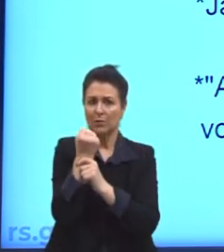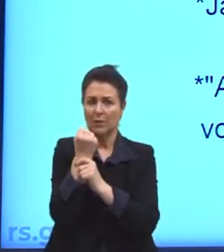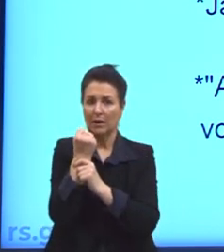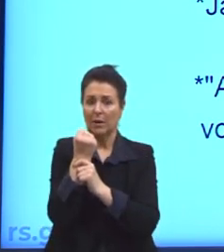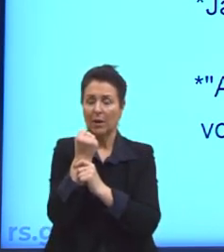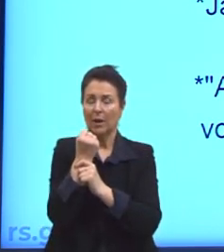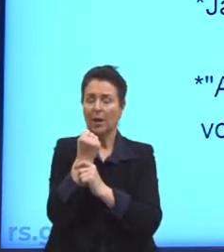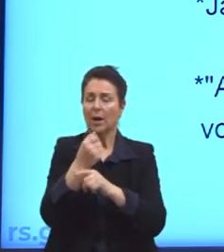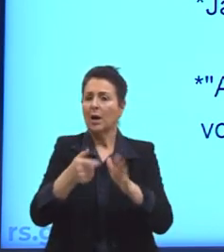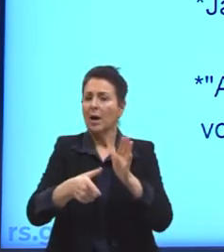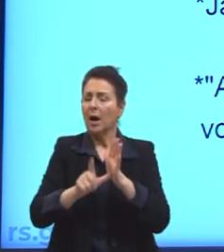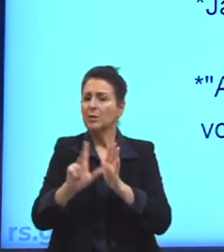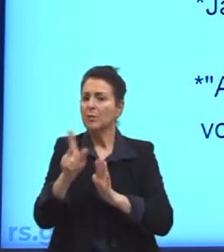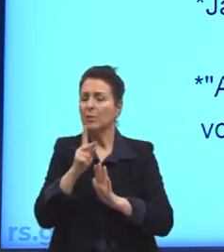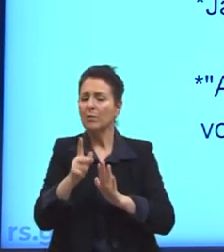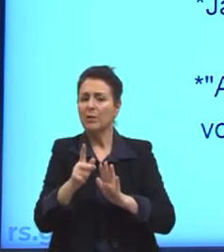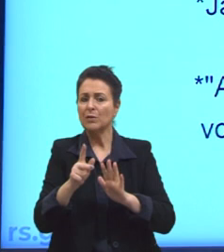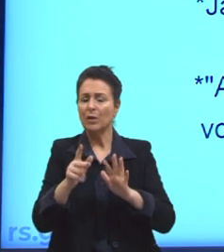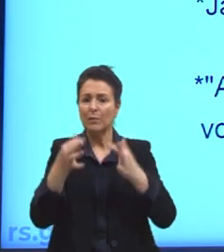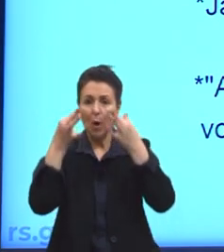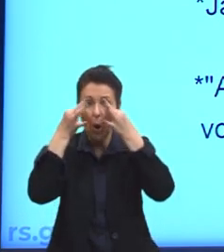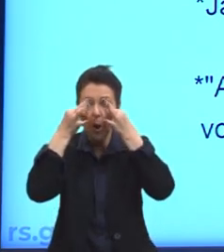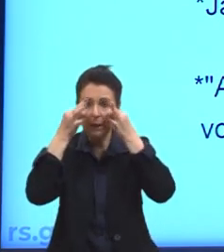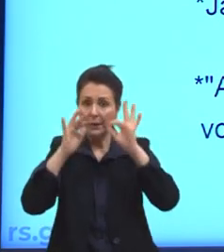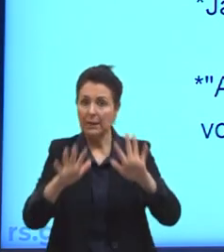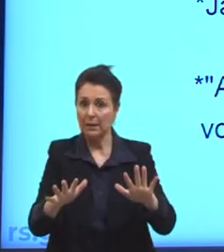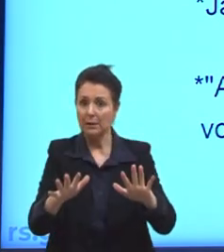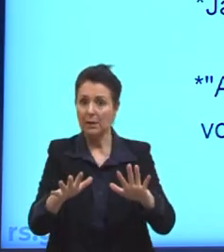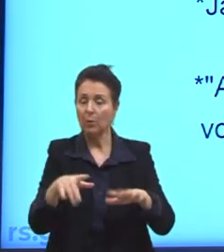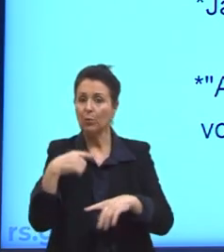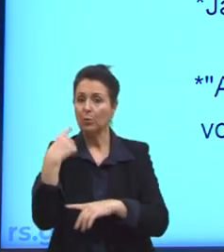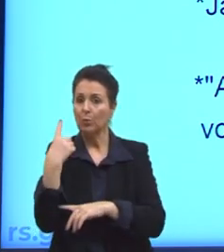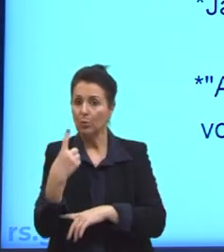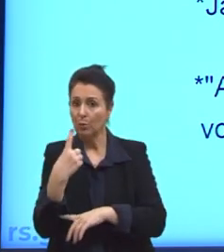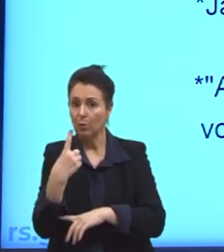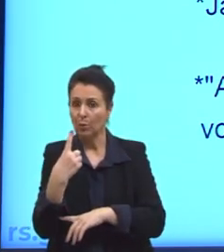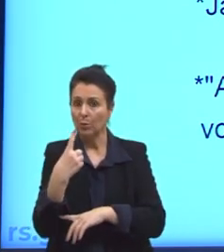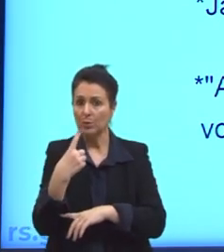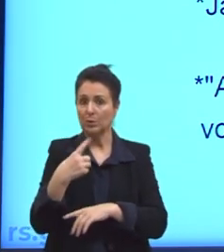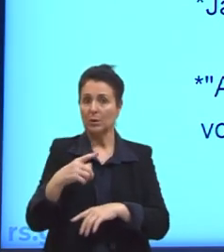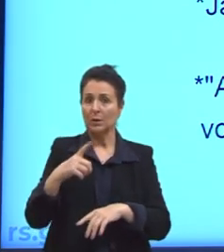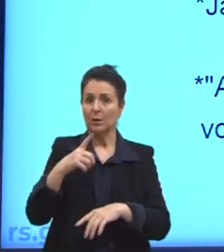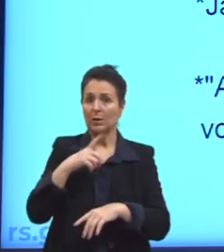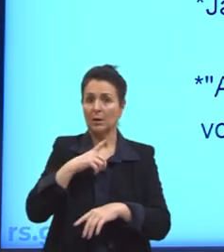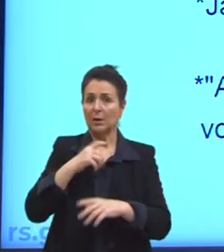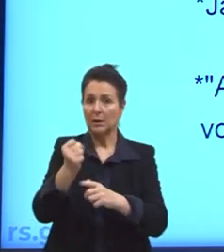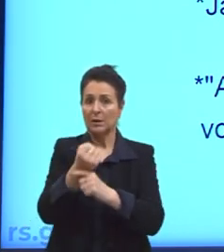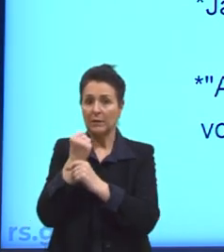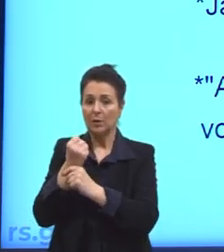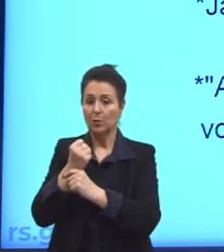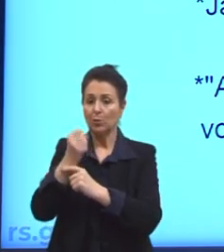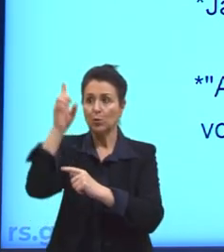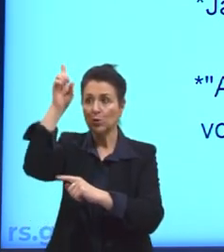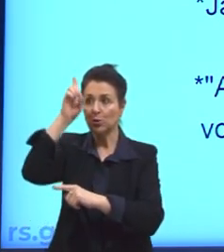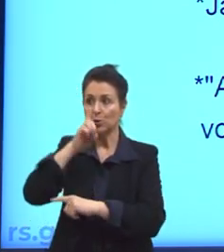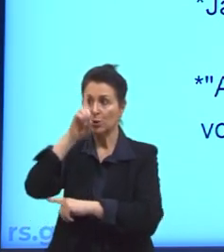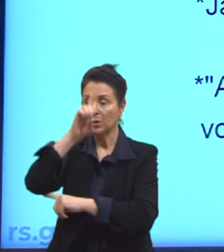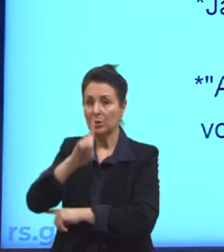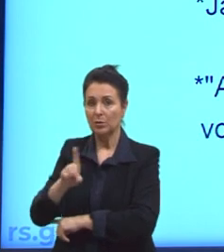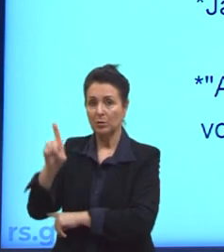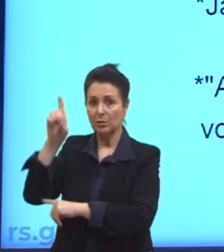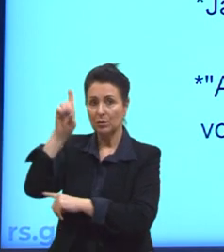chamei atenção para que vocês prestasse atenção eu trago dois aqui são os cara que mais defendem o direito divino né